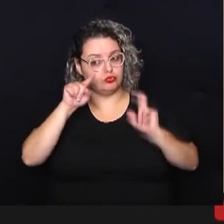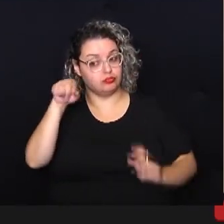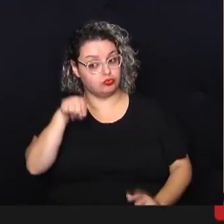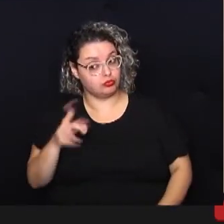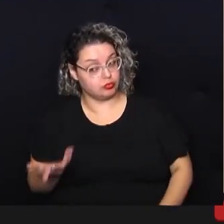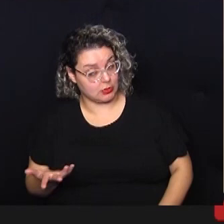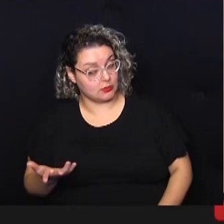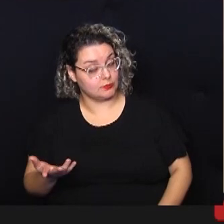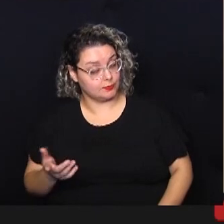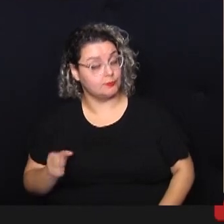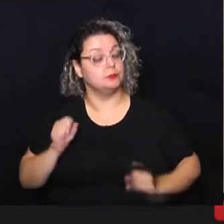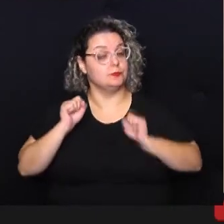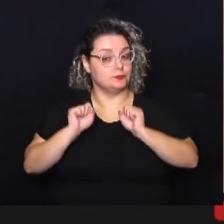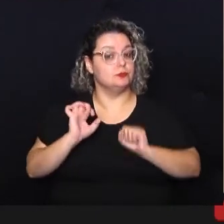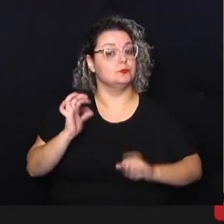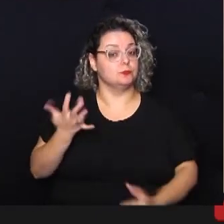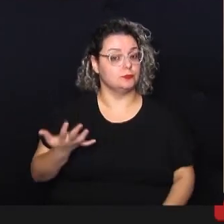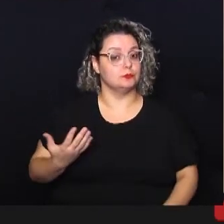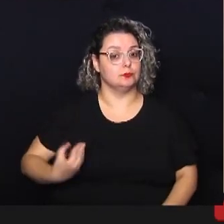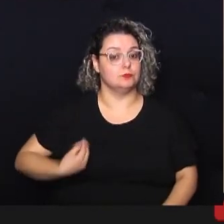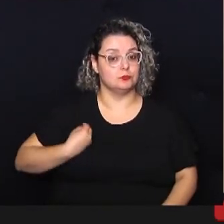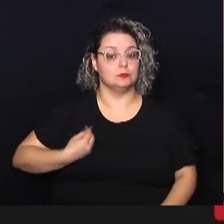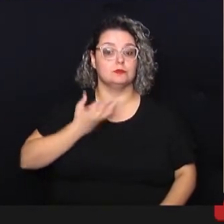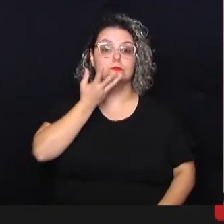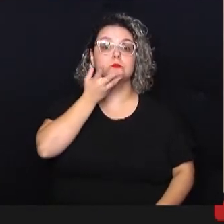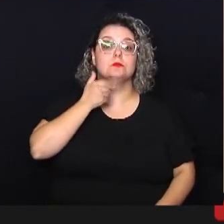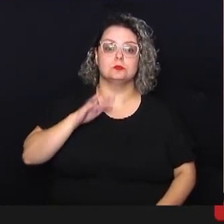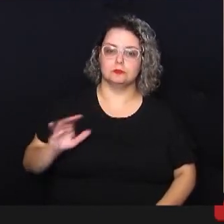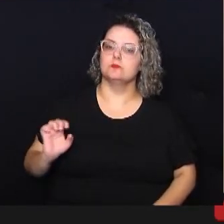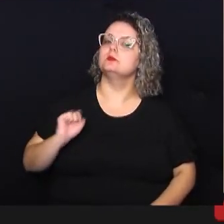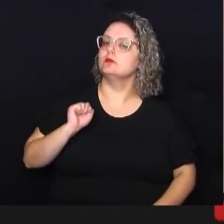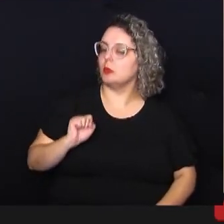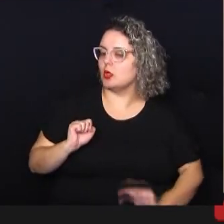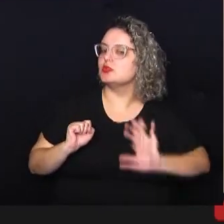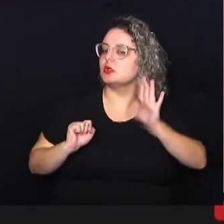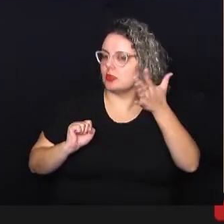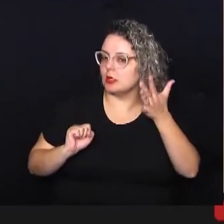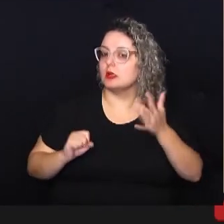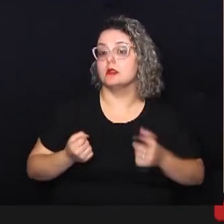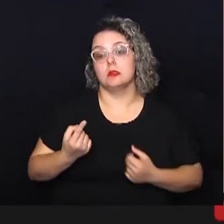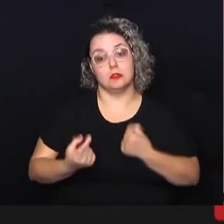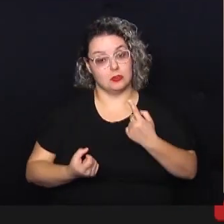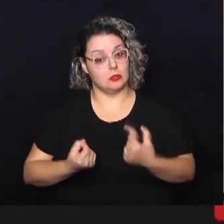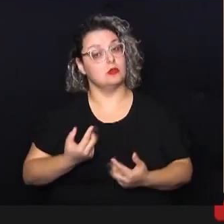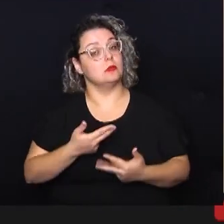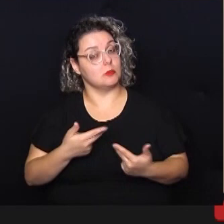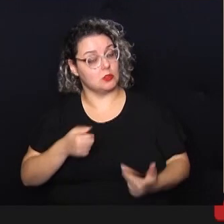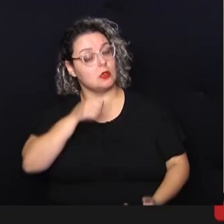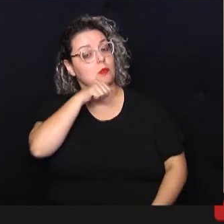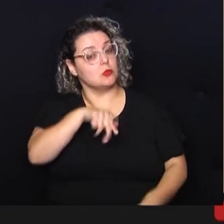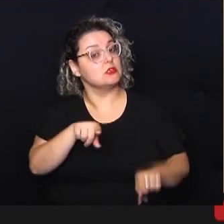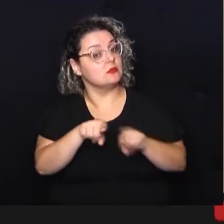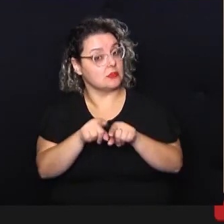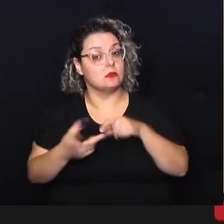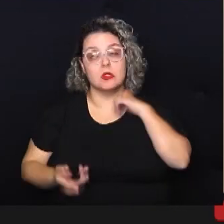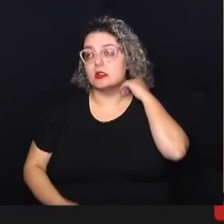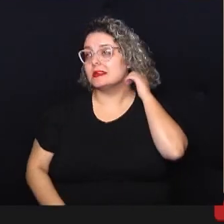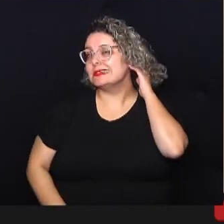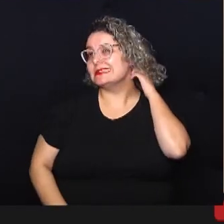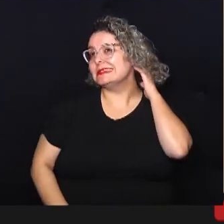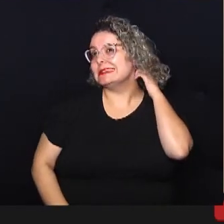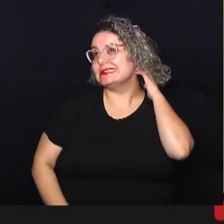que pode estar acontecendo alguma coisa na vida daquela criança, inclusive alguma situação abusiva. E aí, com o